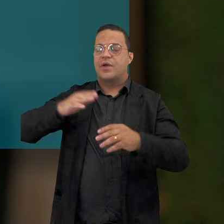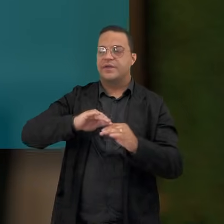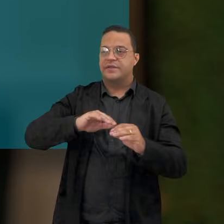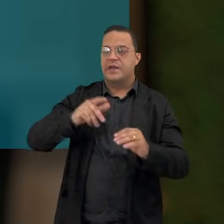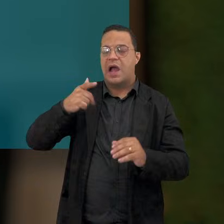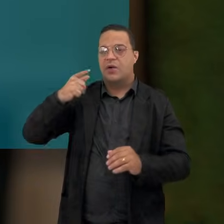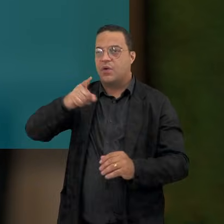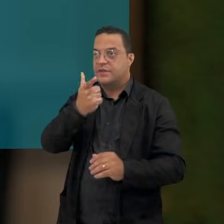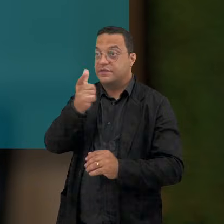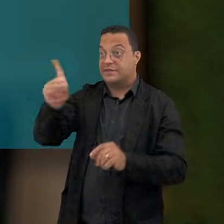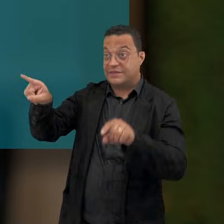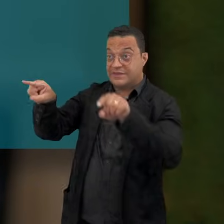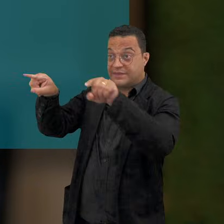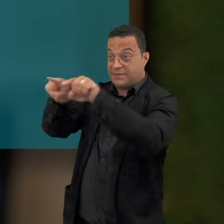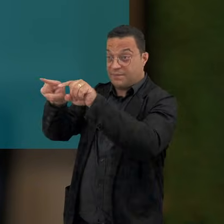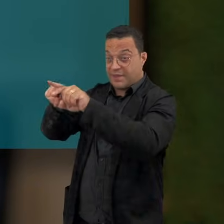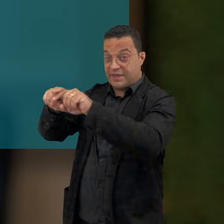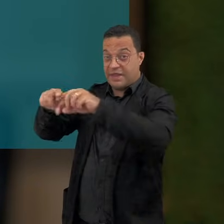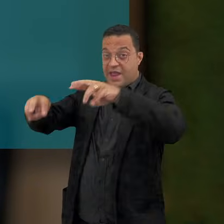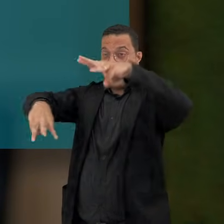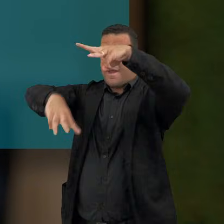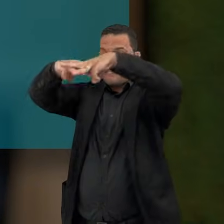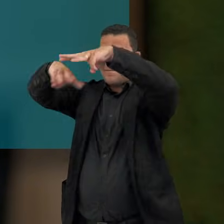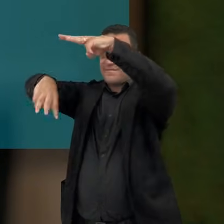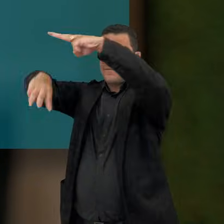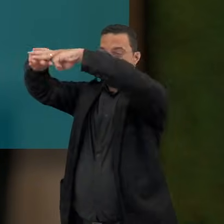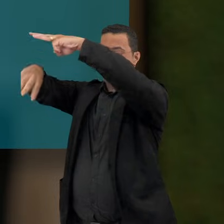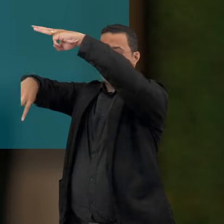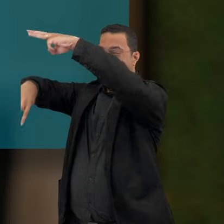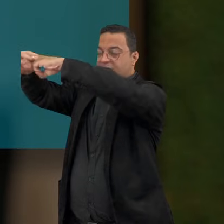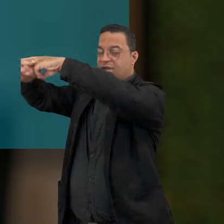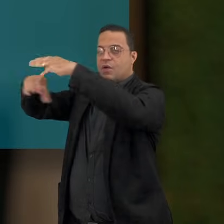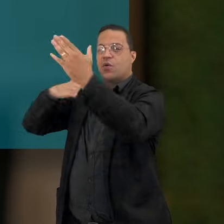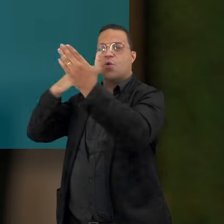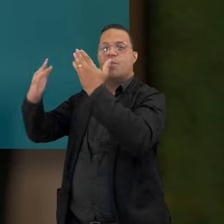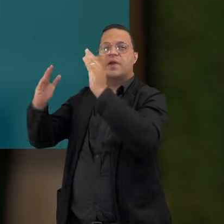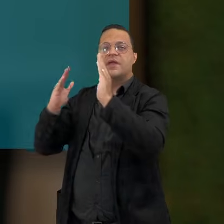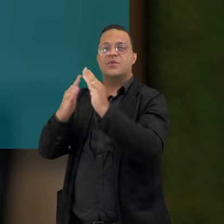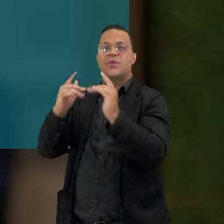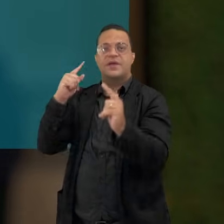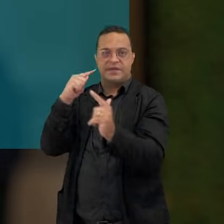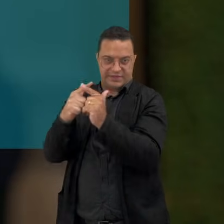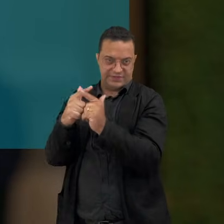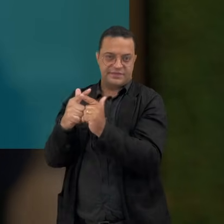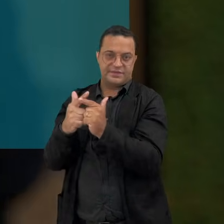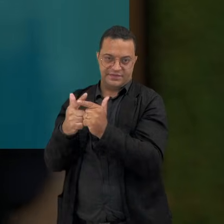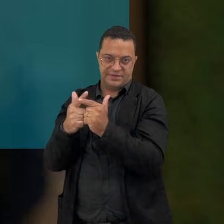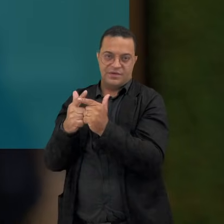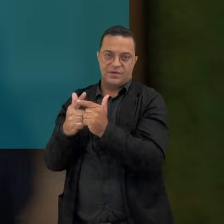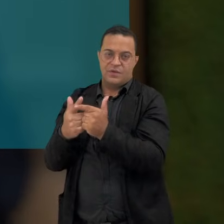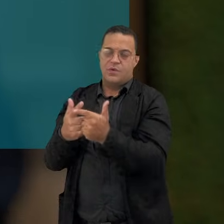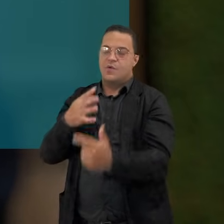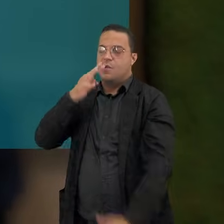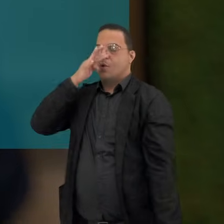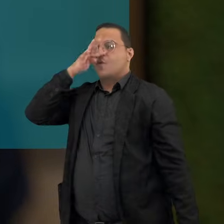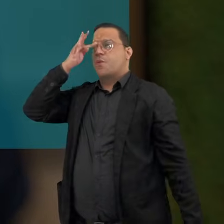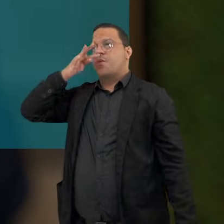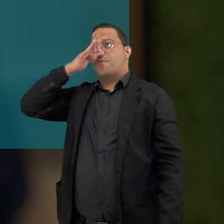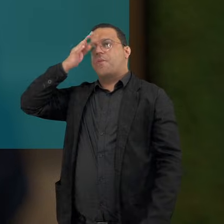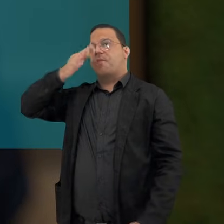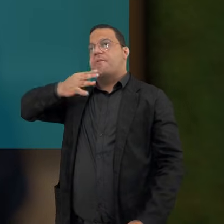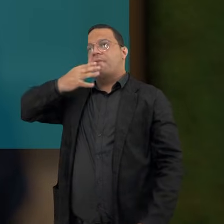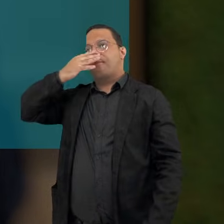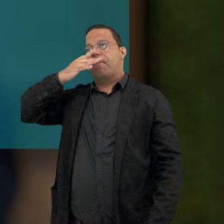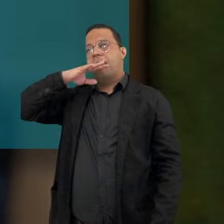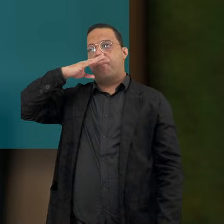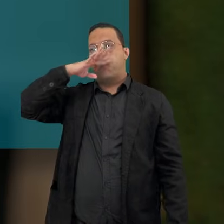videira, com dons espirituais, com batismo com o Espírito Santo, exalam o seu aroma, espalham, né, a mensagem da